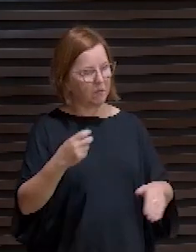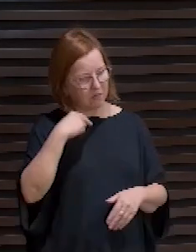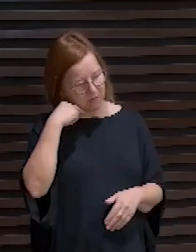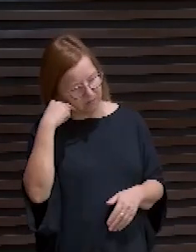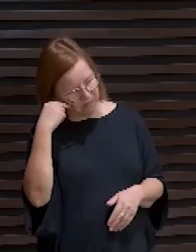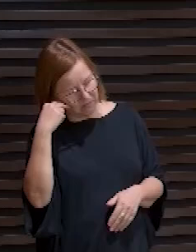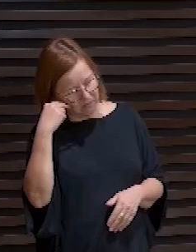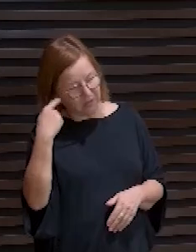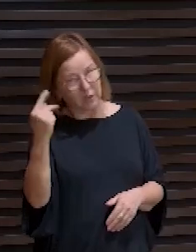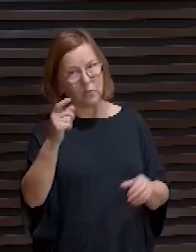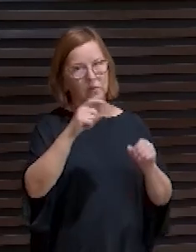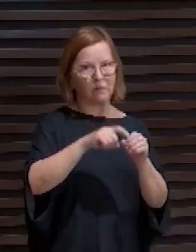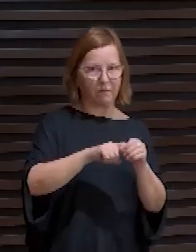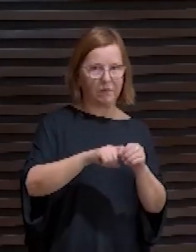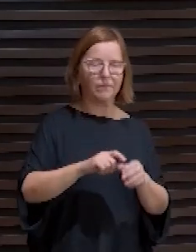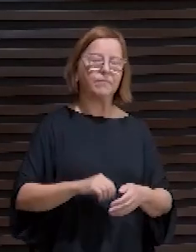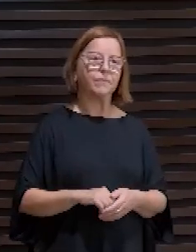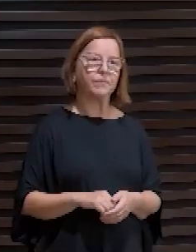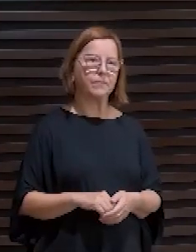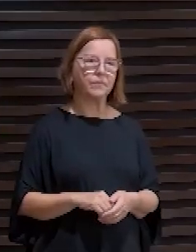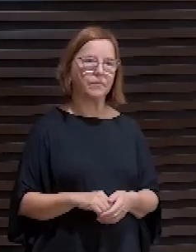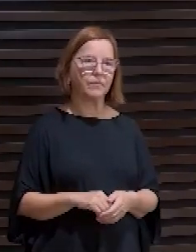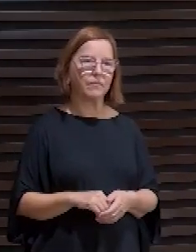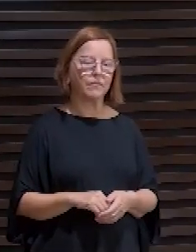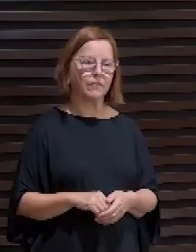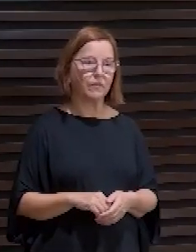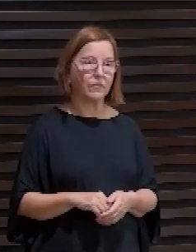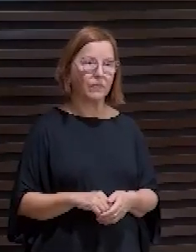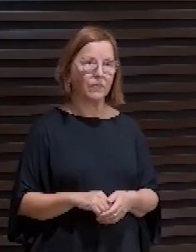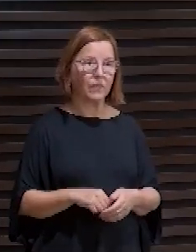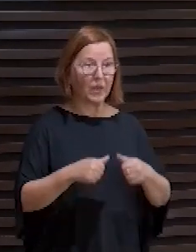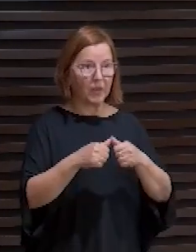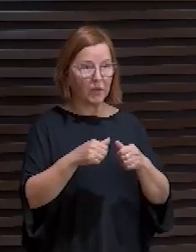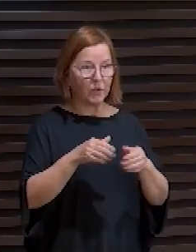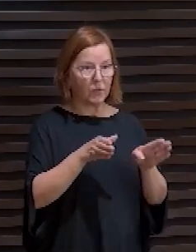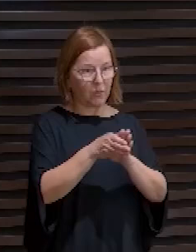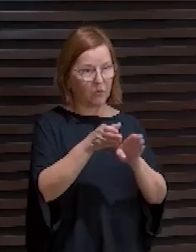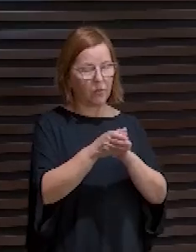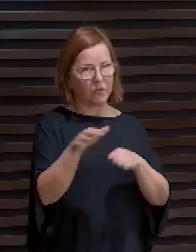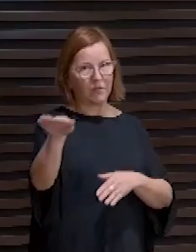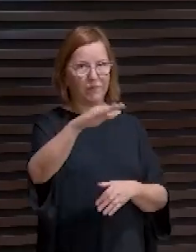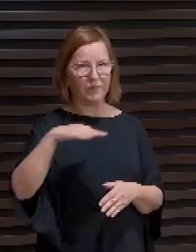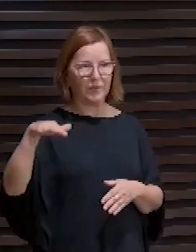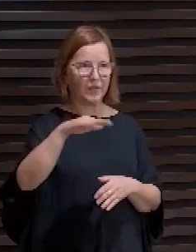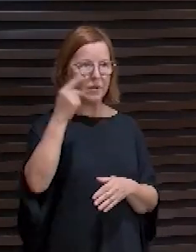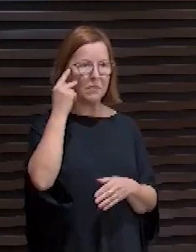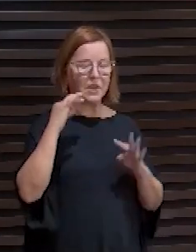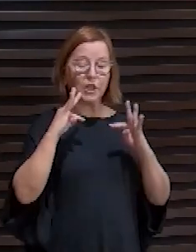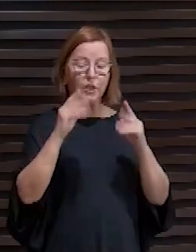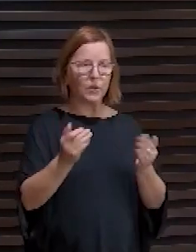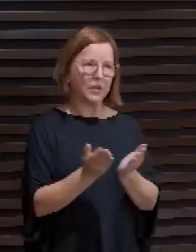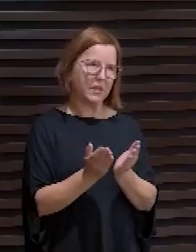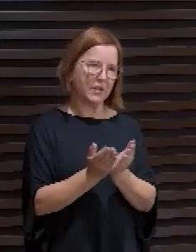na sua vinda. Isso pode ser considerado uma exortação geral para que todos os